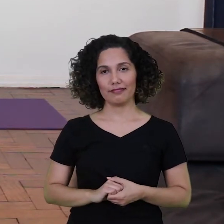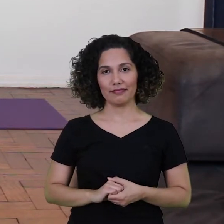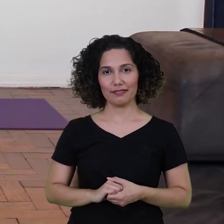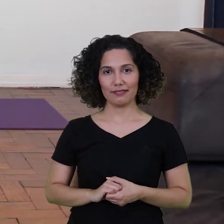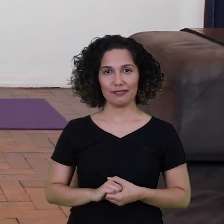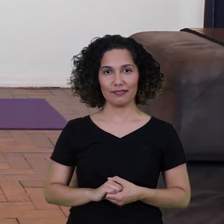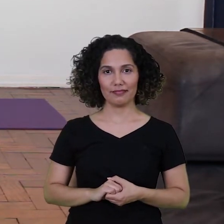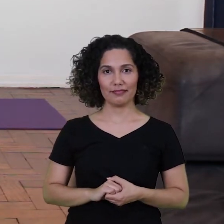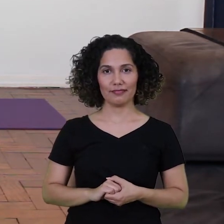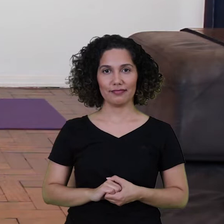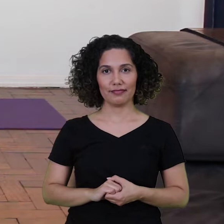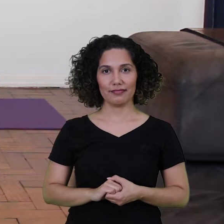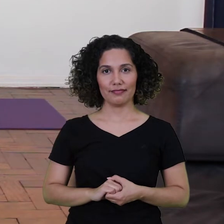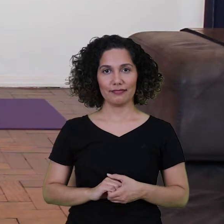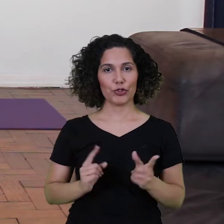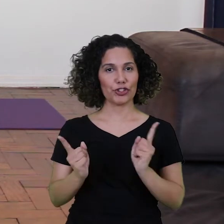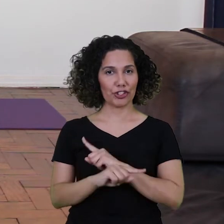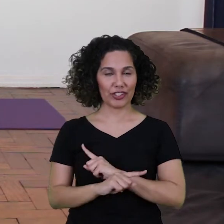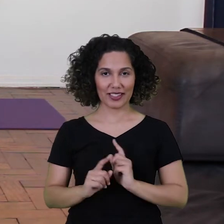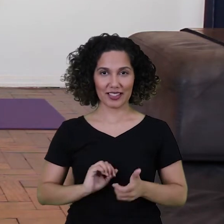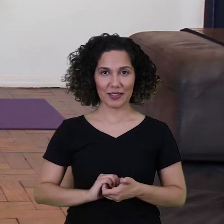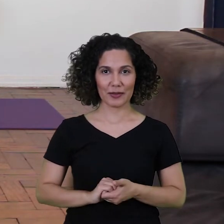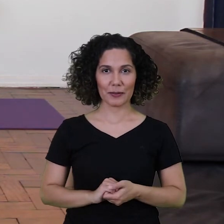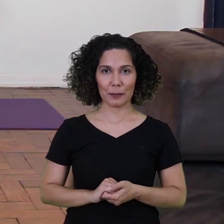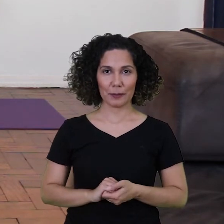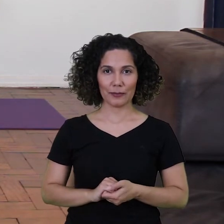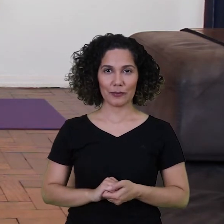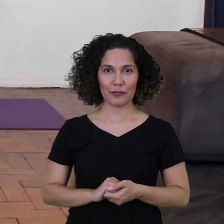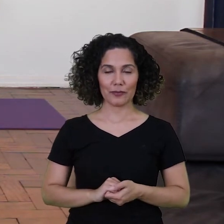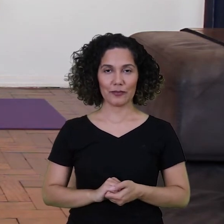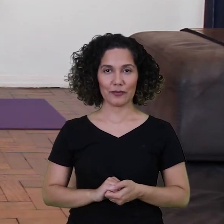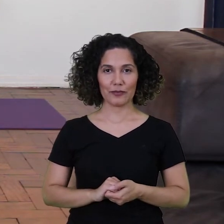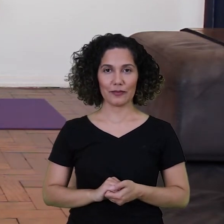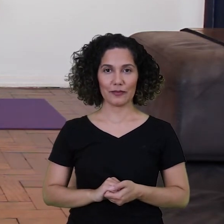outro segura o flexionado para cima. A cabeça está virada para a esquerda.